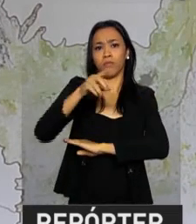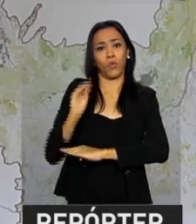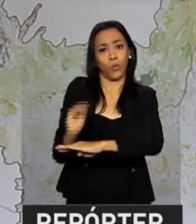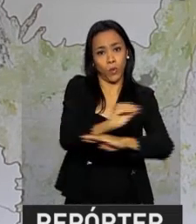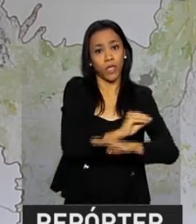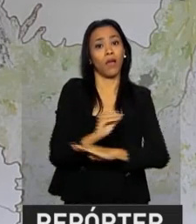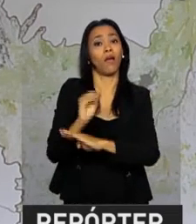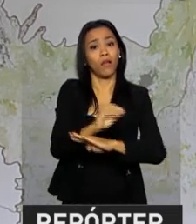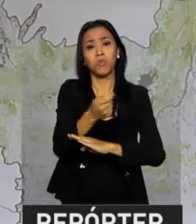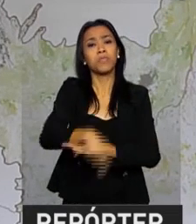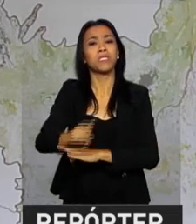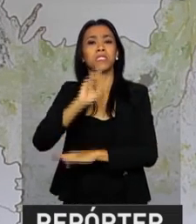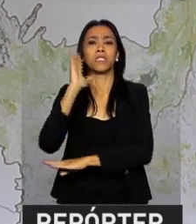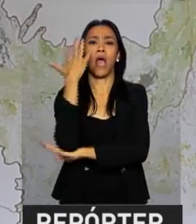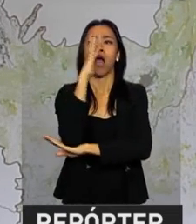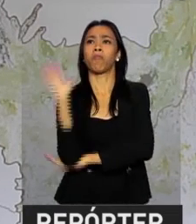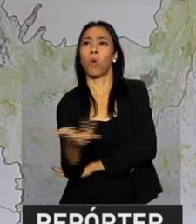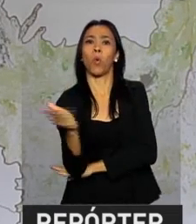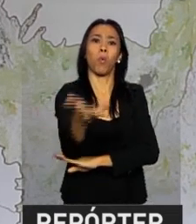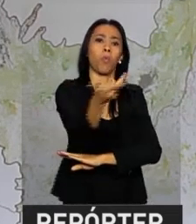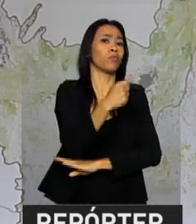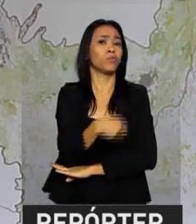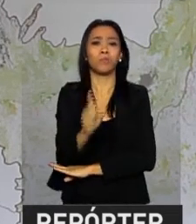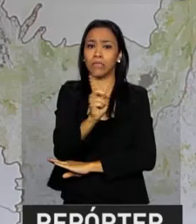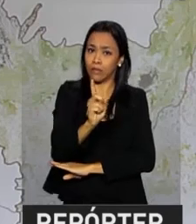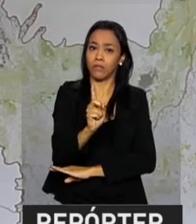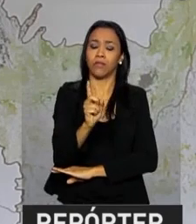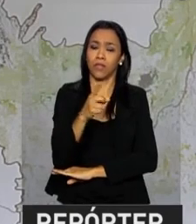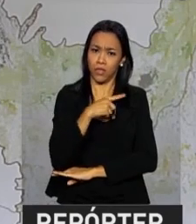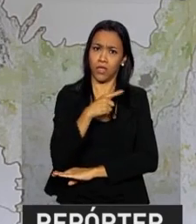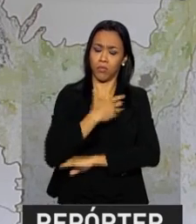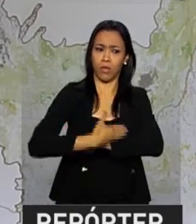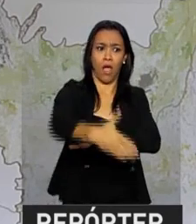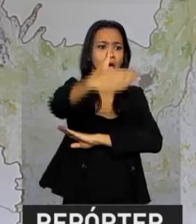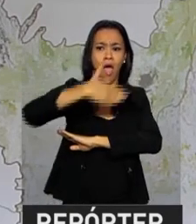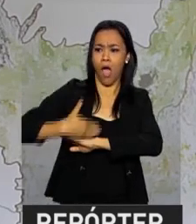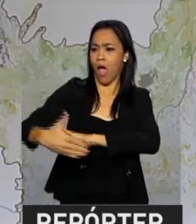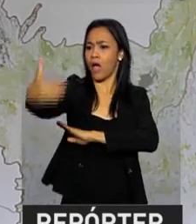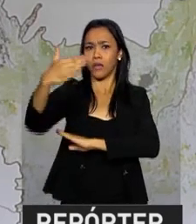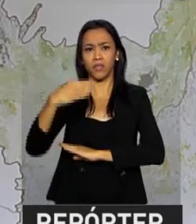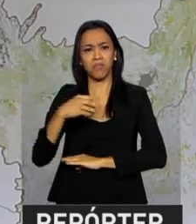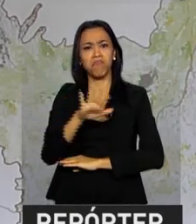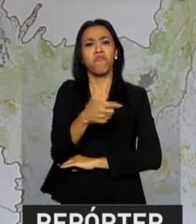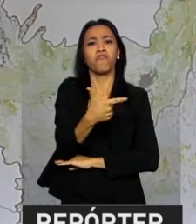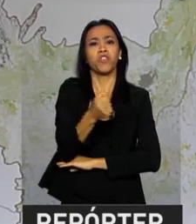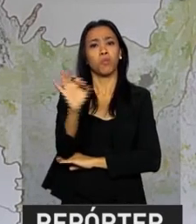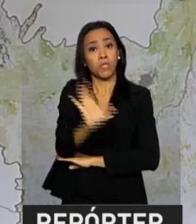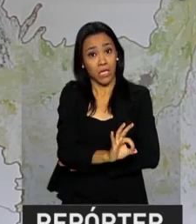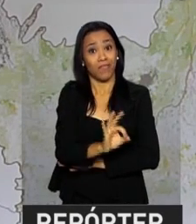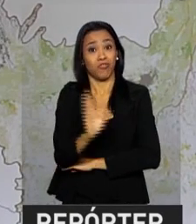sem a gente levar o desmatamento para novas áreas, né? A gente já tem uma quantidade enorme de áreas abertas, a gente já tem cerca de 20% da área da